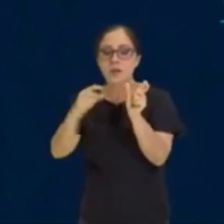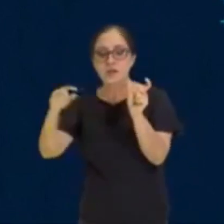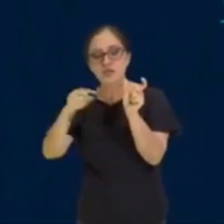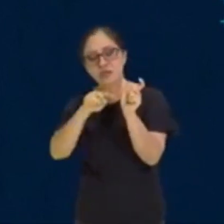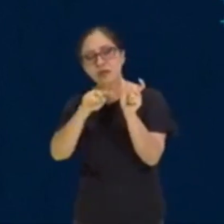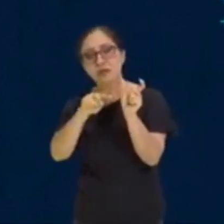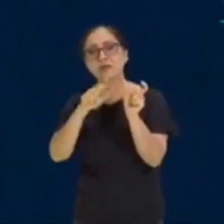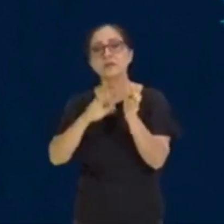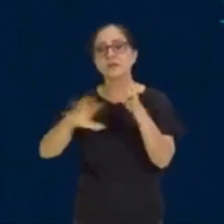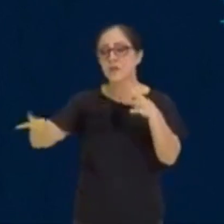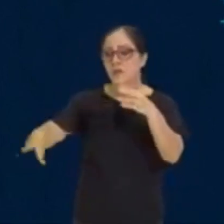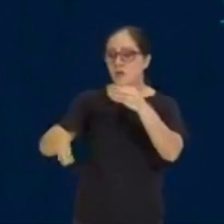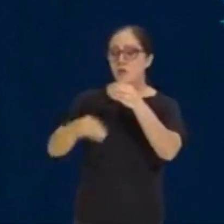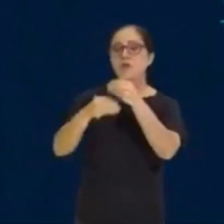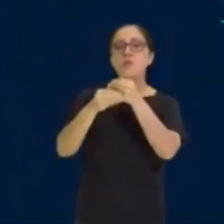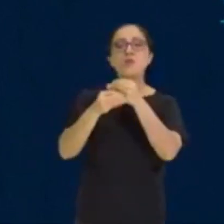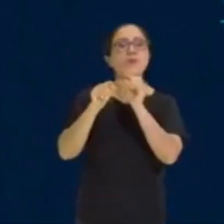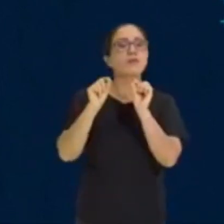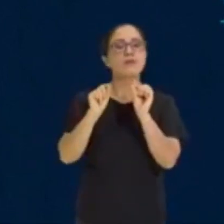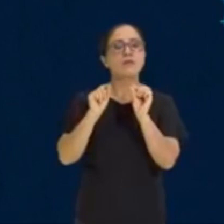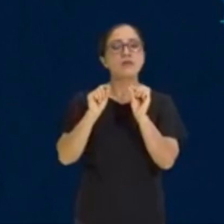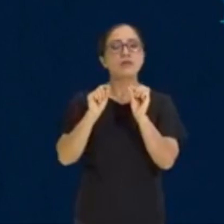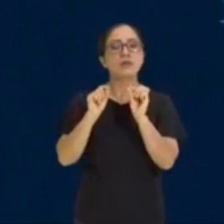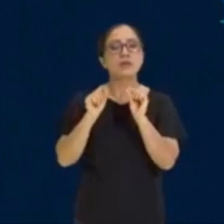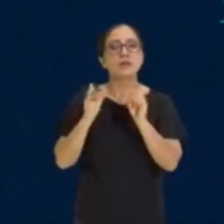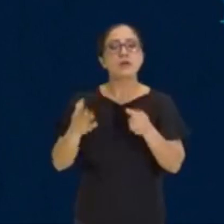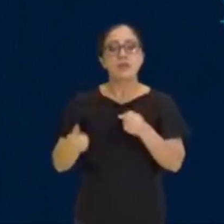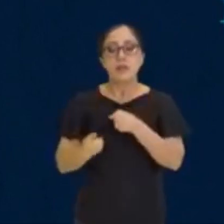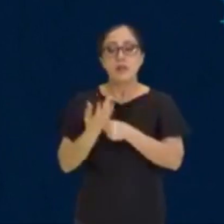o complemento da locução verbal?